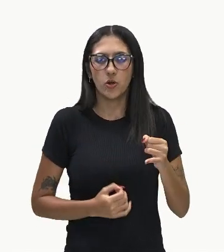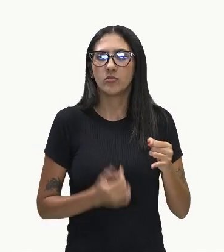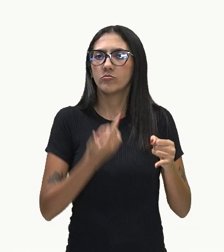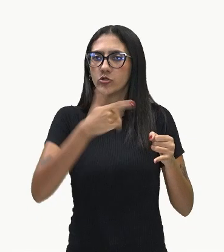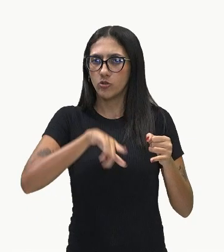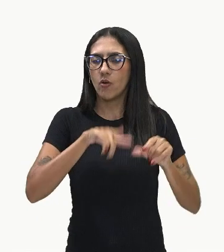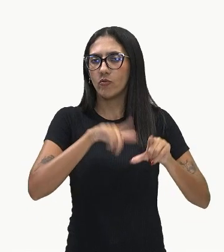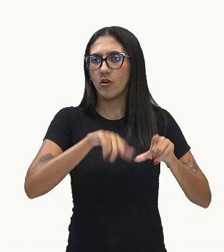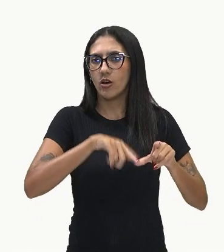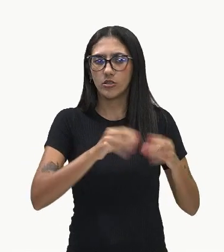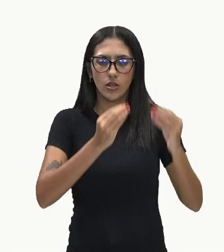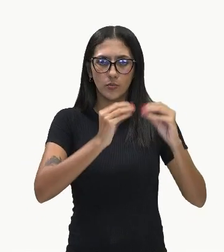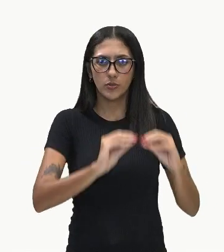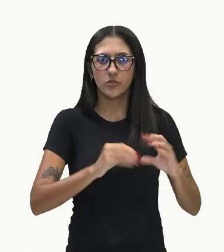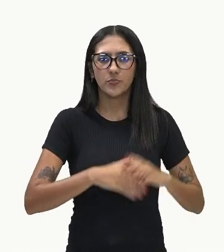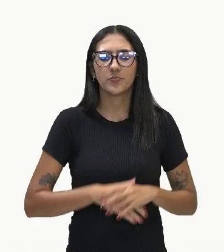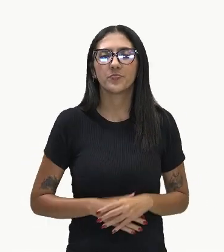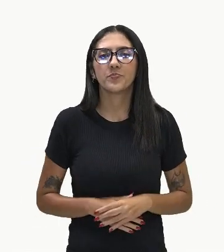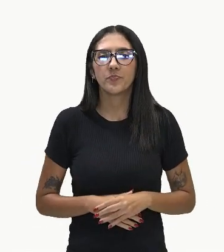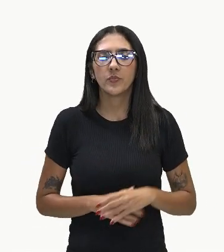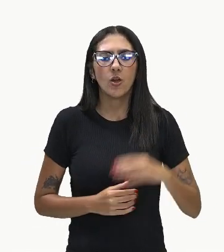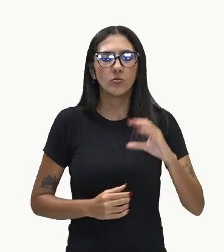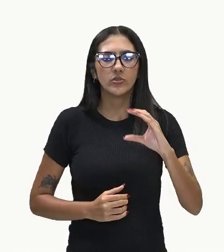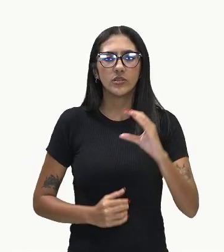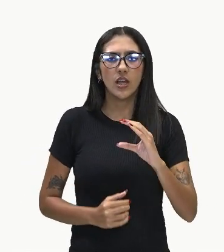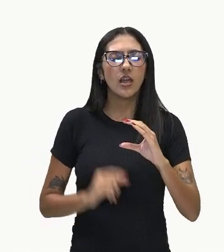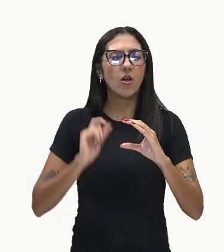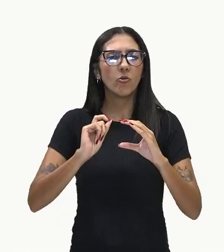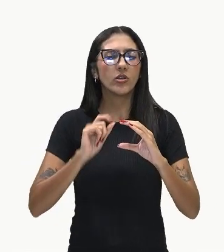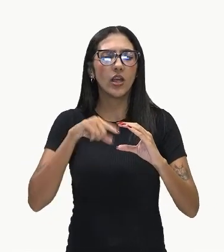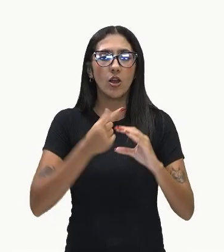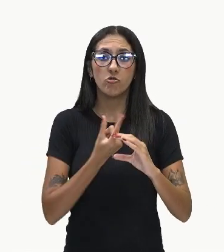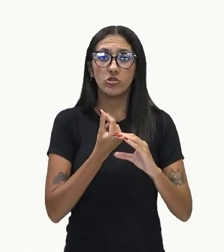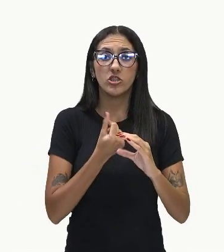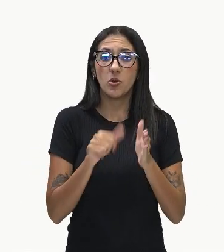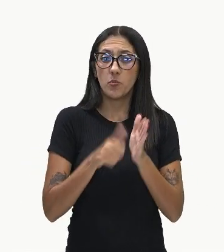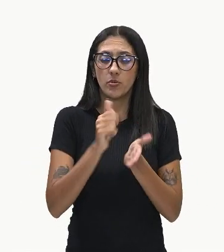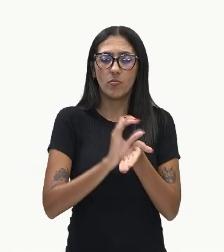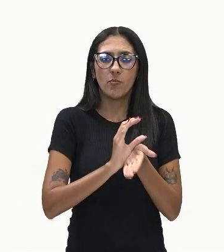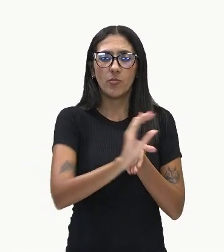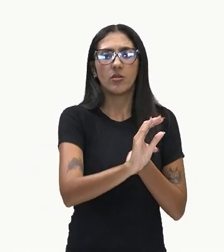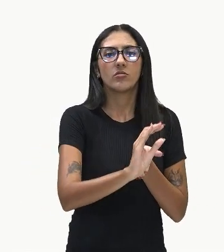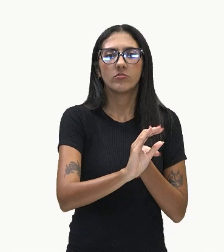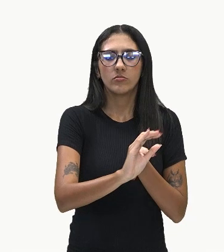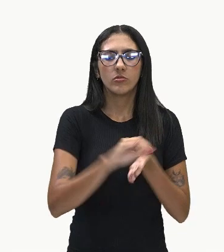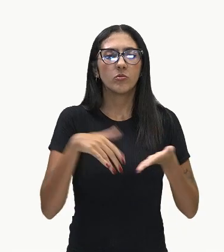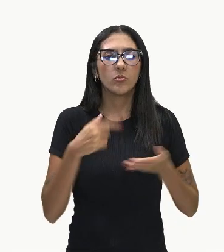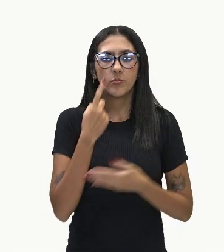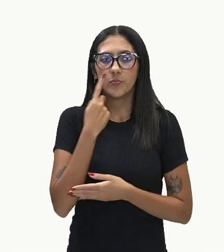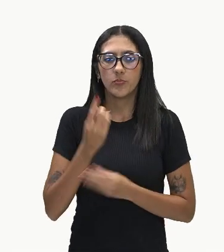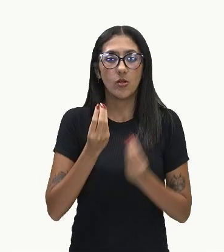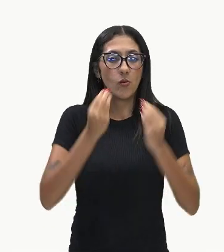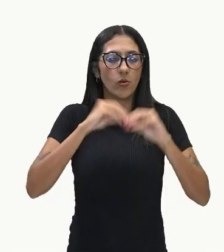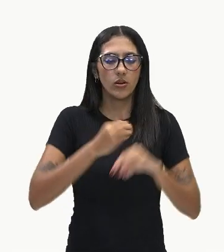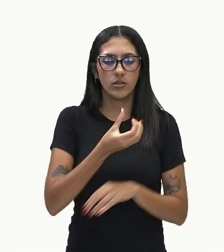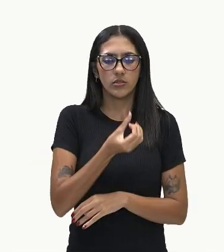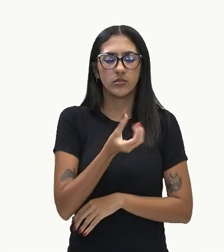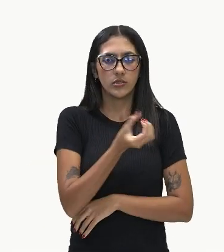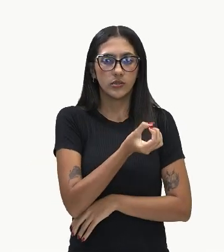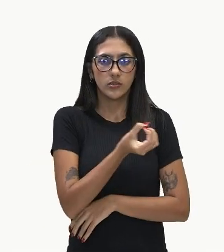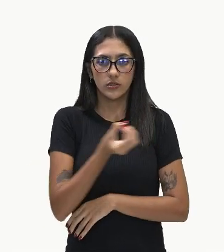J. O meu C, que é o meu capital, vale quanto? Ó? 600.